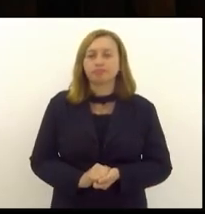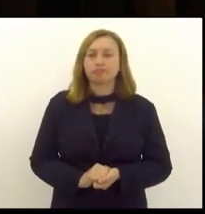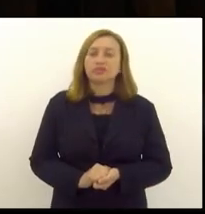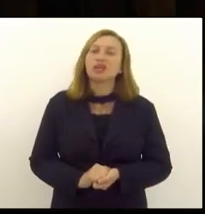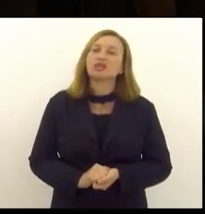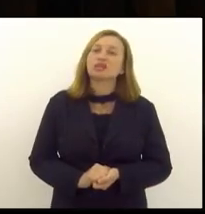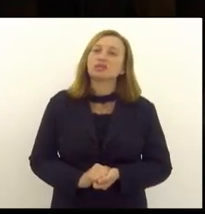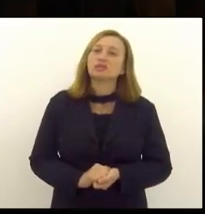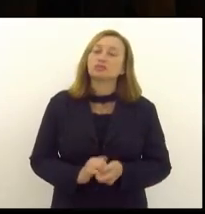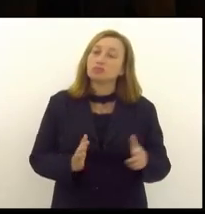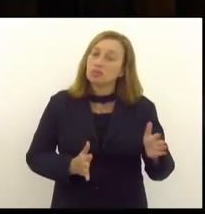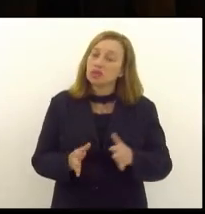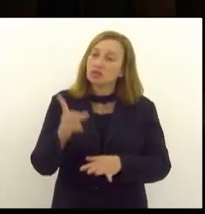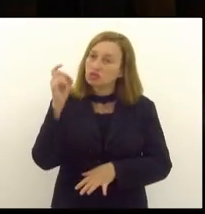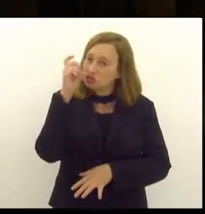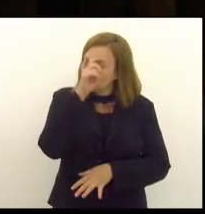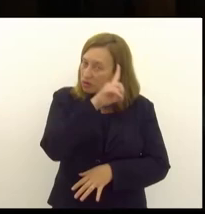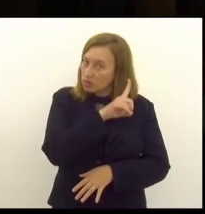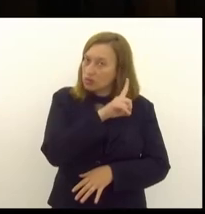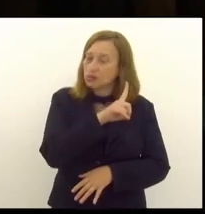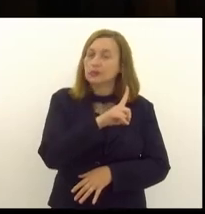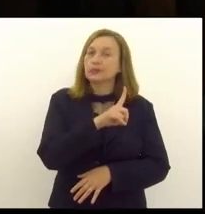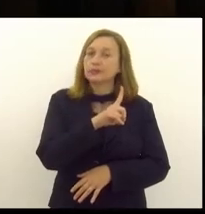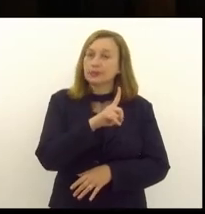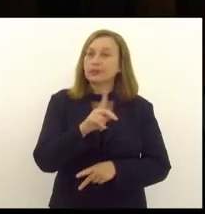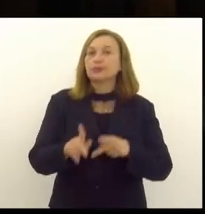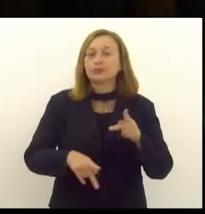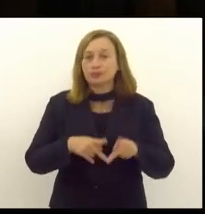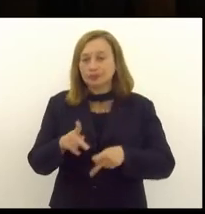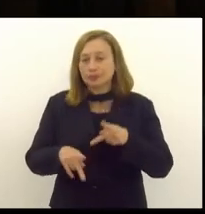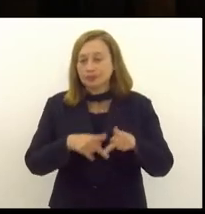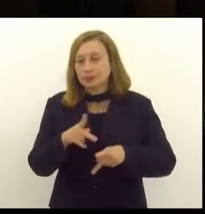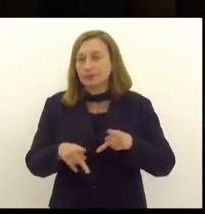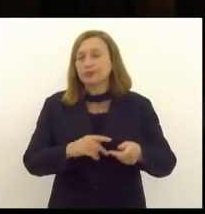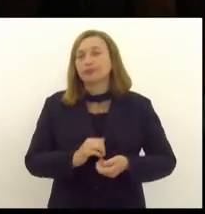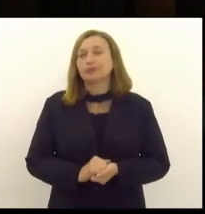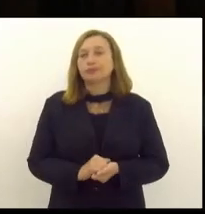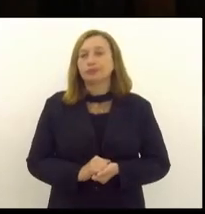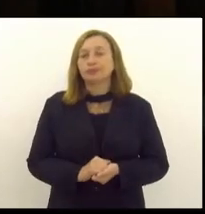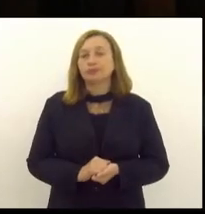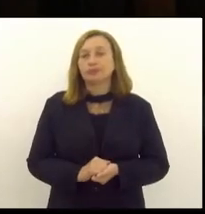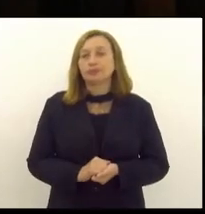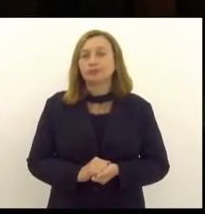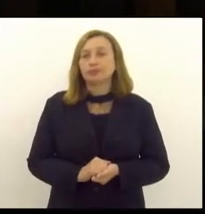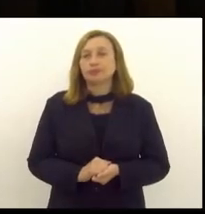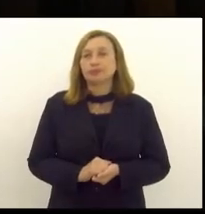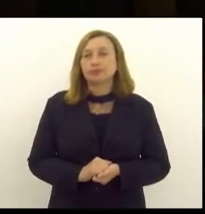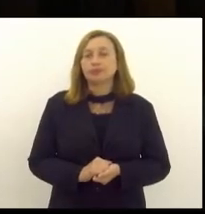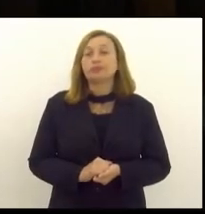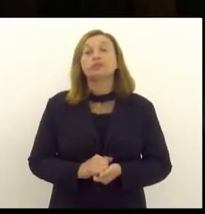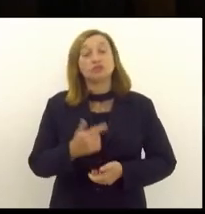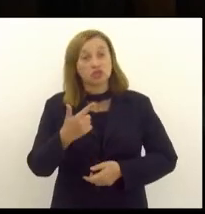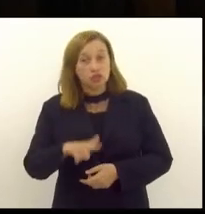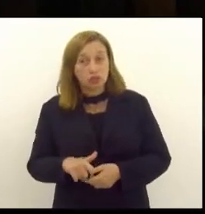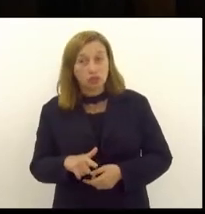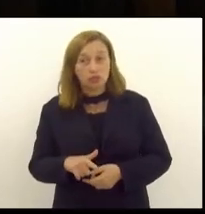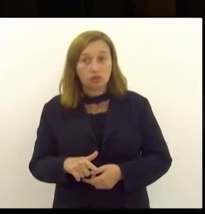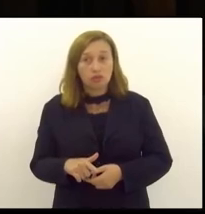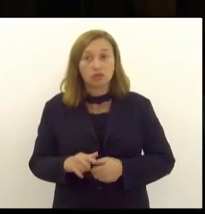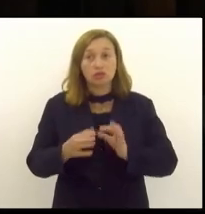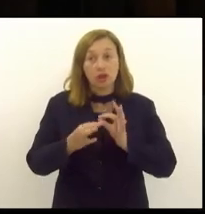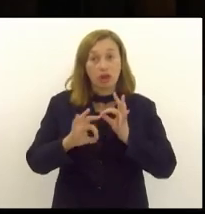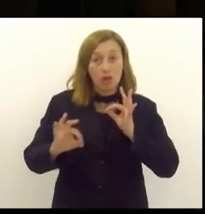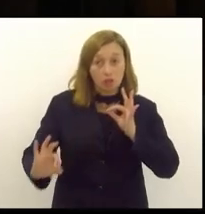forma terrível toda a nossa população, sobretudo aqueles que, de novo, estavam